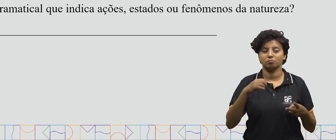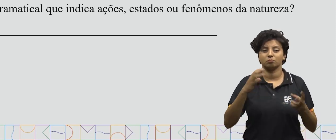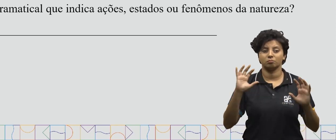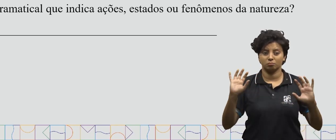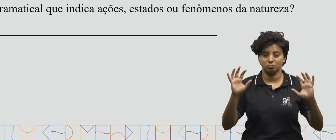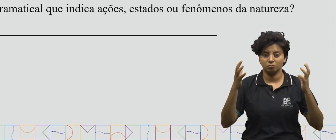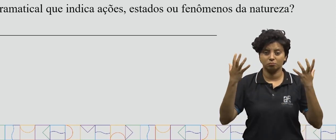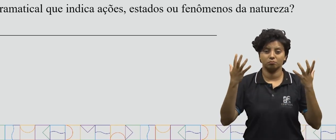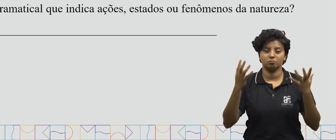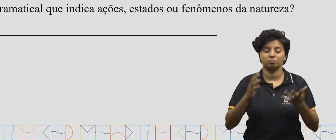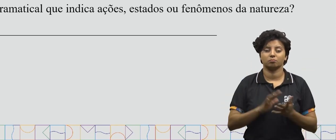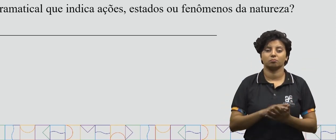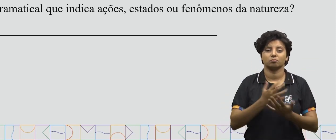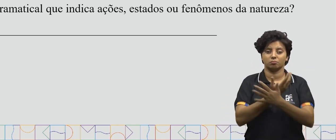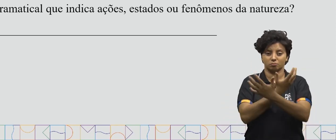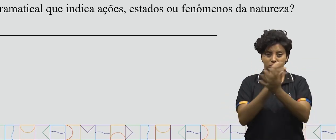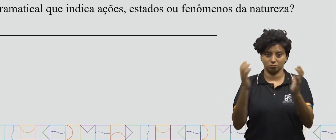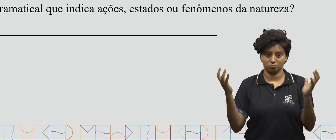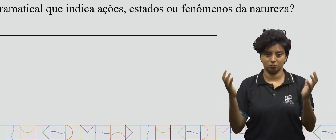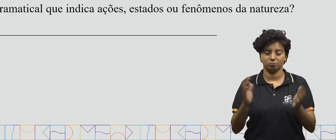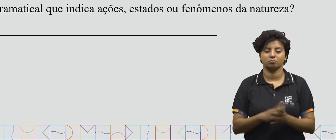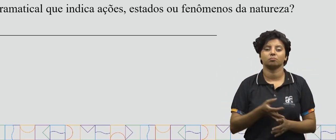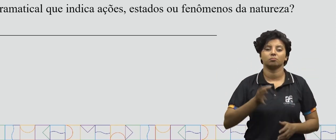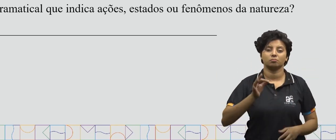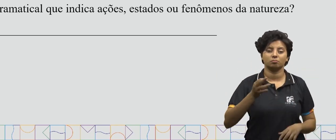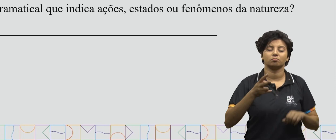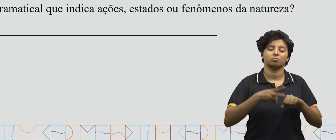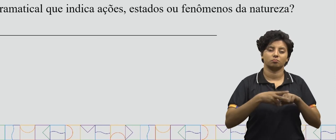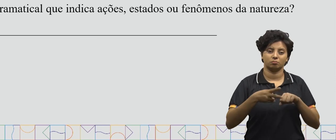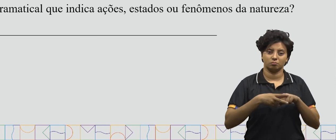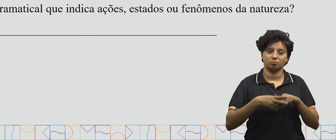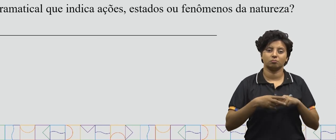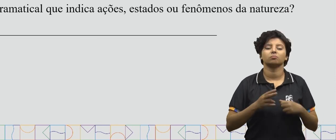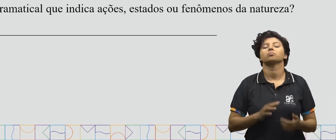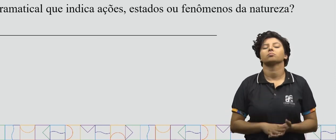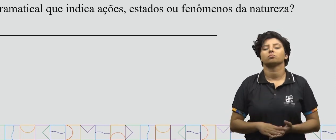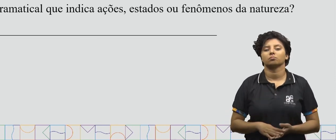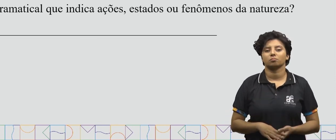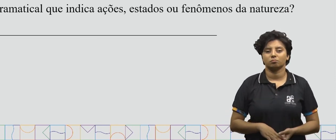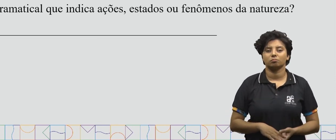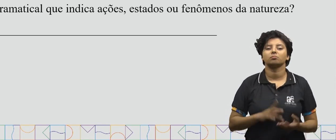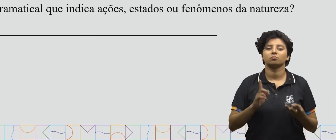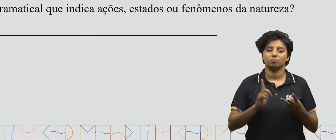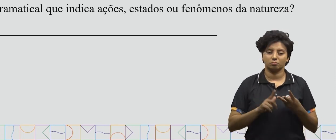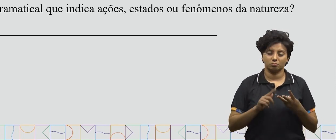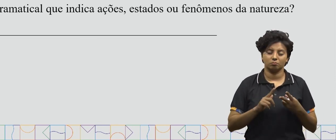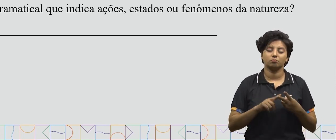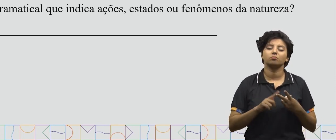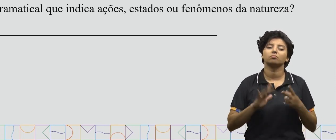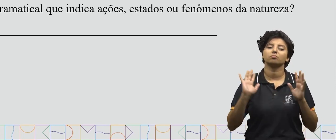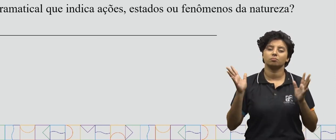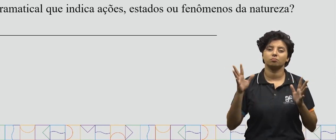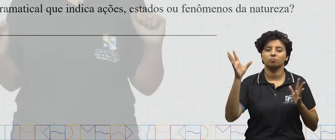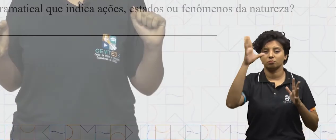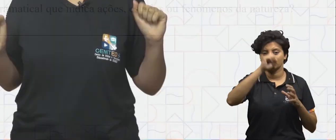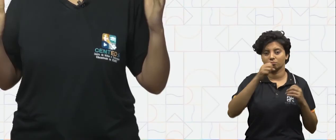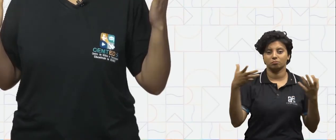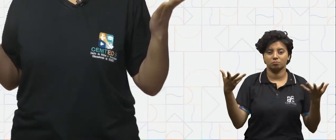ou fenômenos da natureza? Isso mesmo, verbo, a segunda classe gramatical que